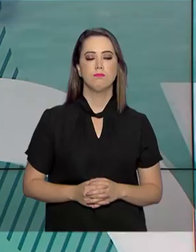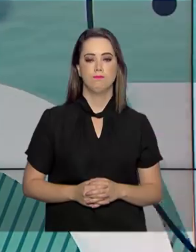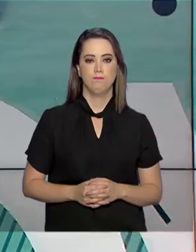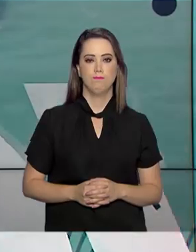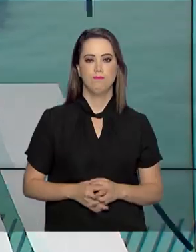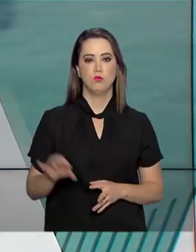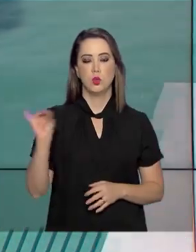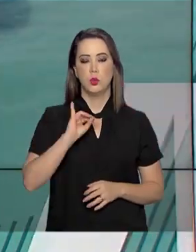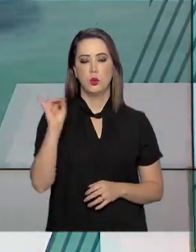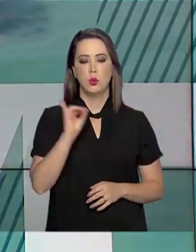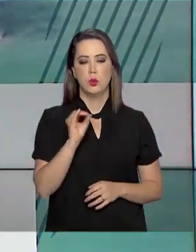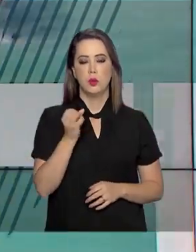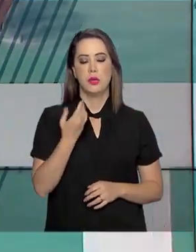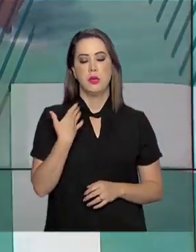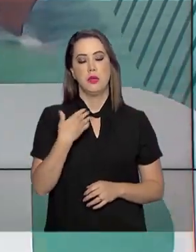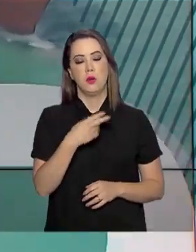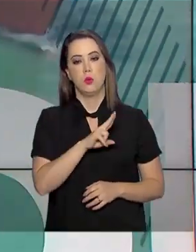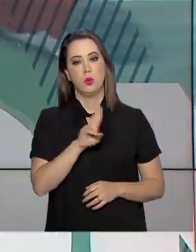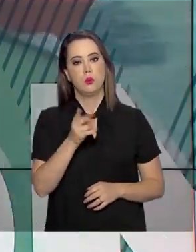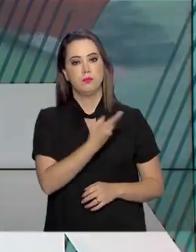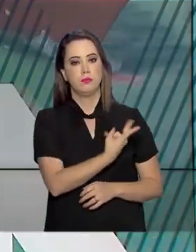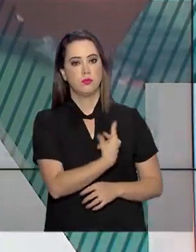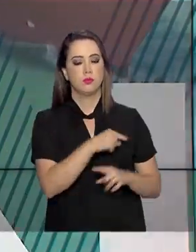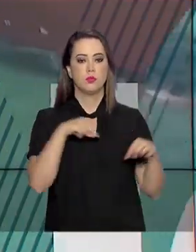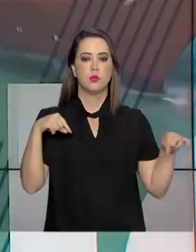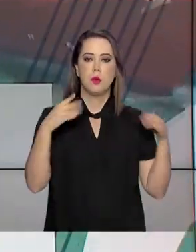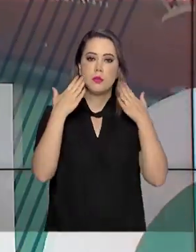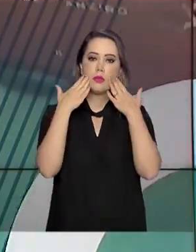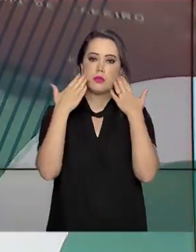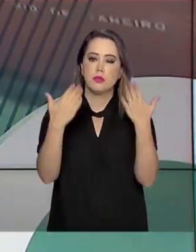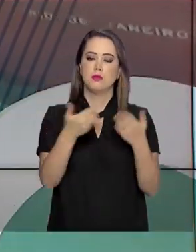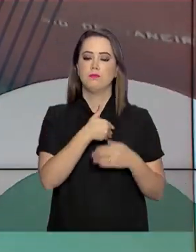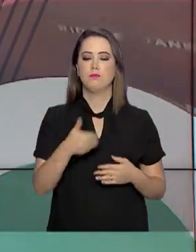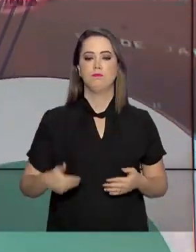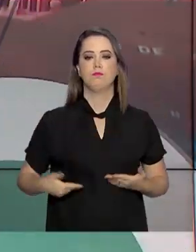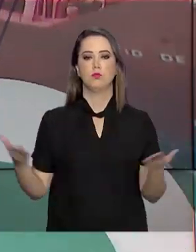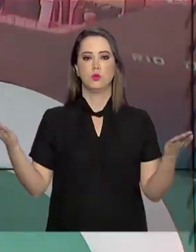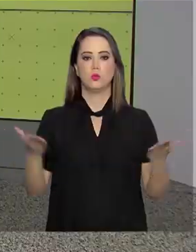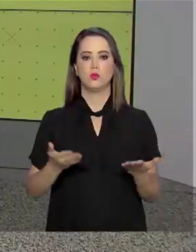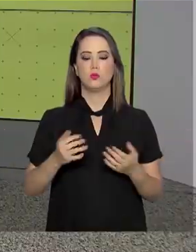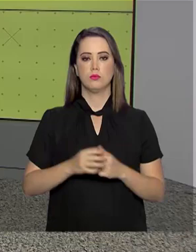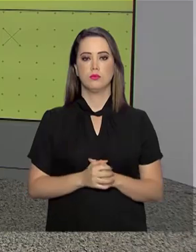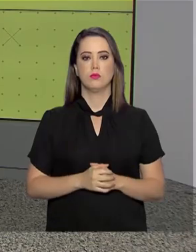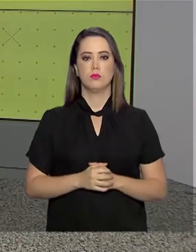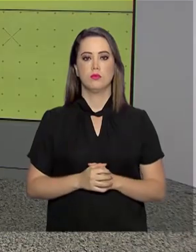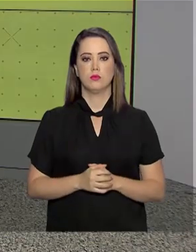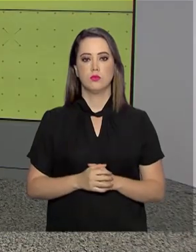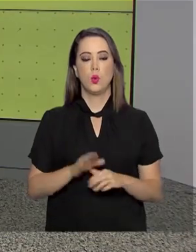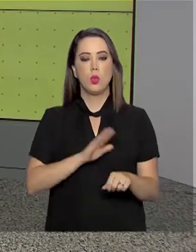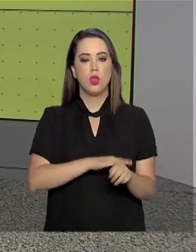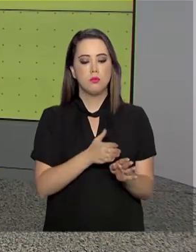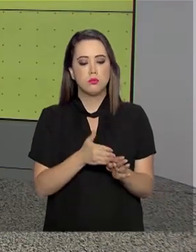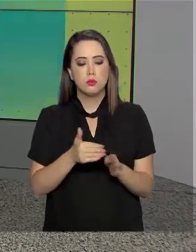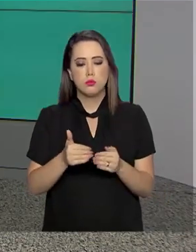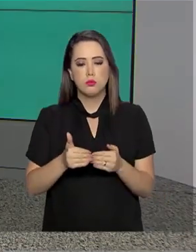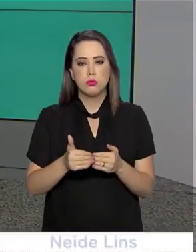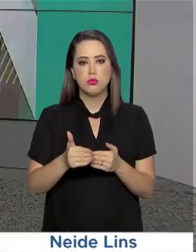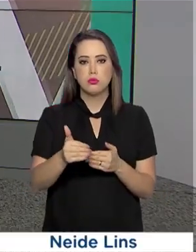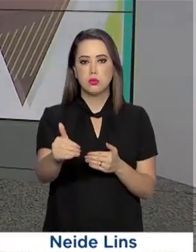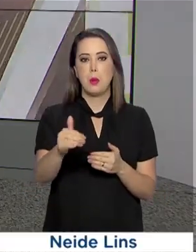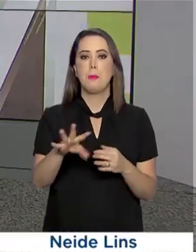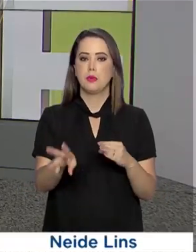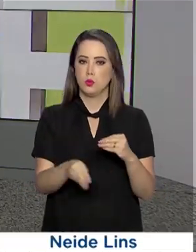olá eu sou o roberto camargo estamos no ar com mais uma edição do governo agora foi prorrogado o prazo para o aditamento